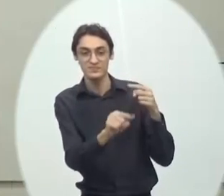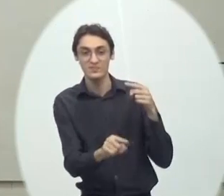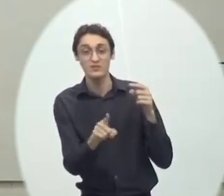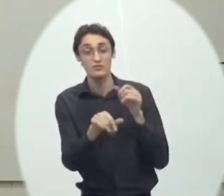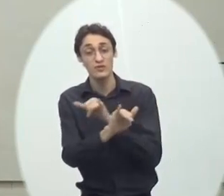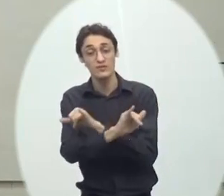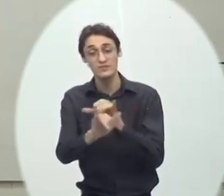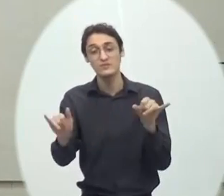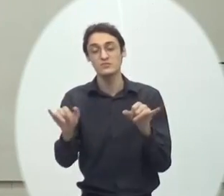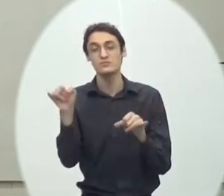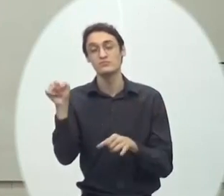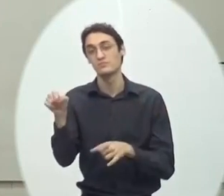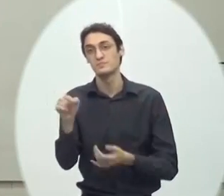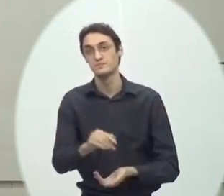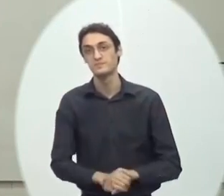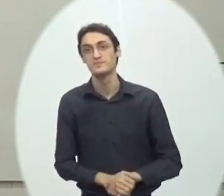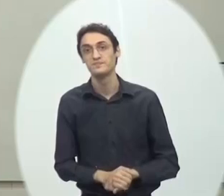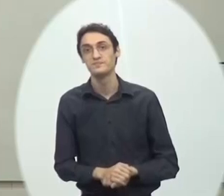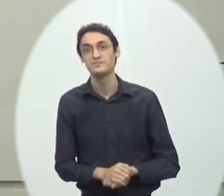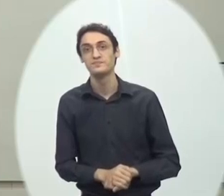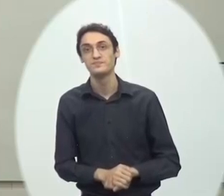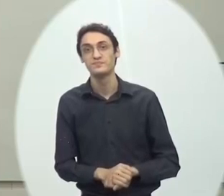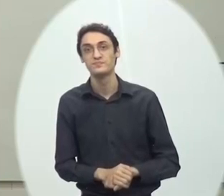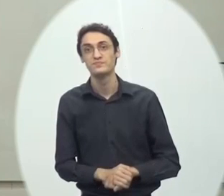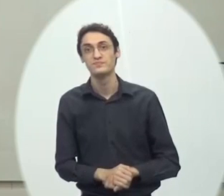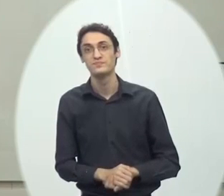declarado inconstitucional.